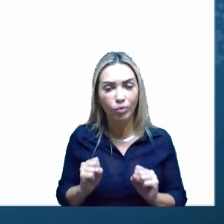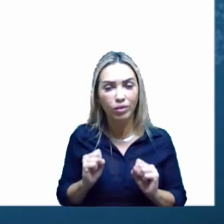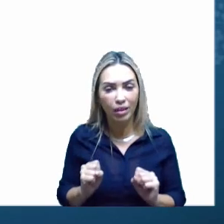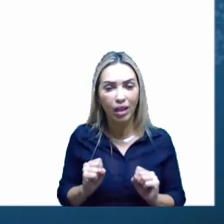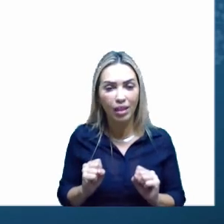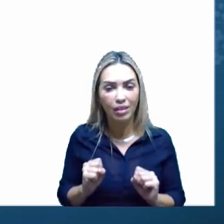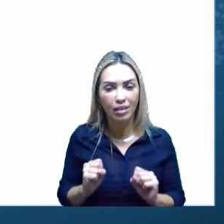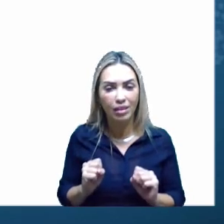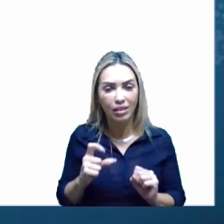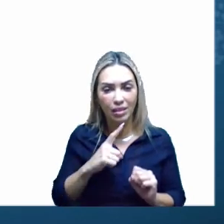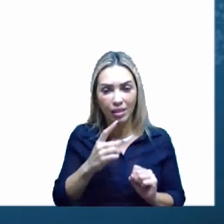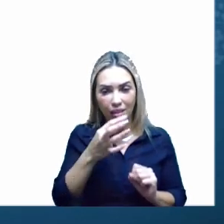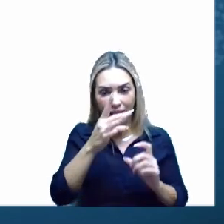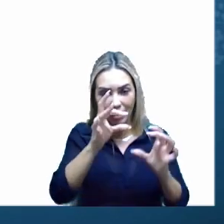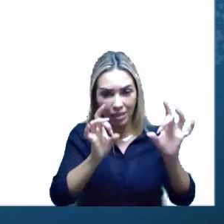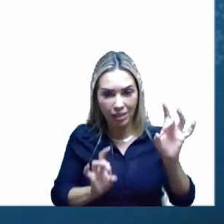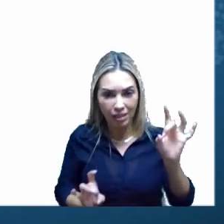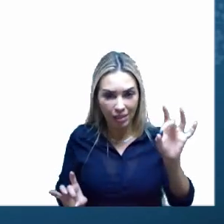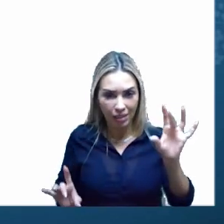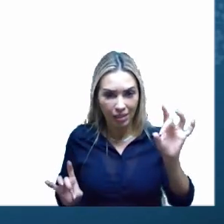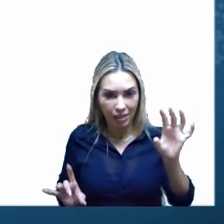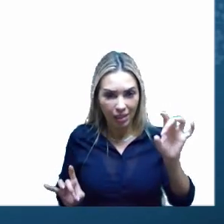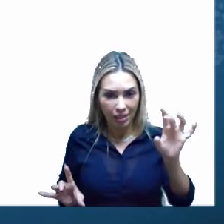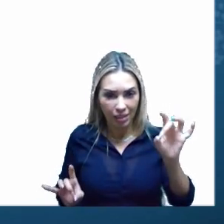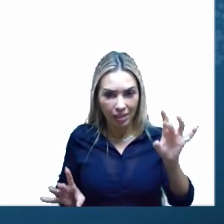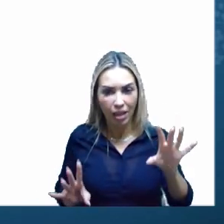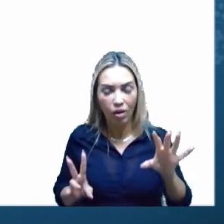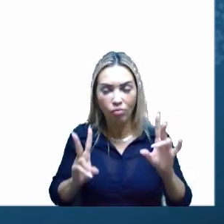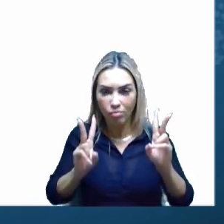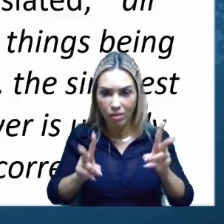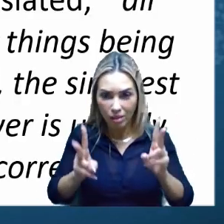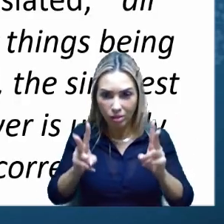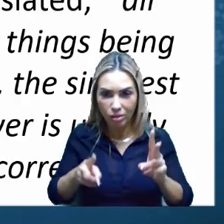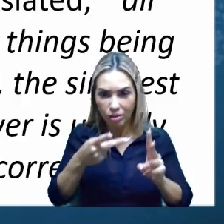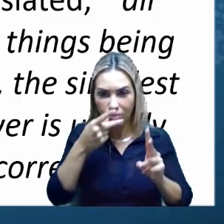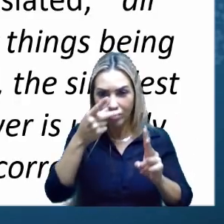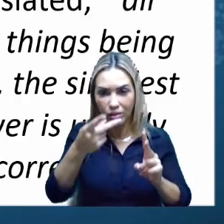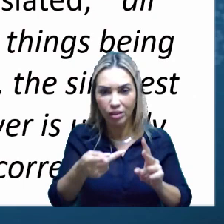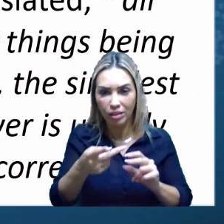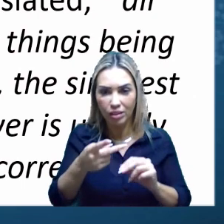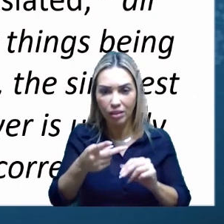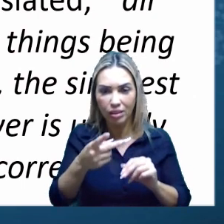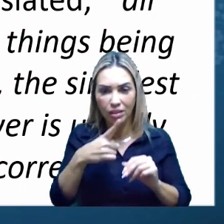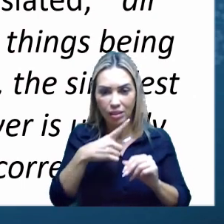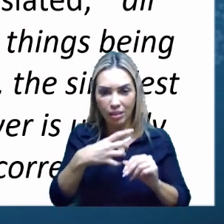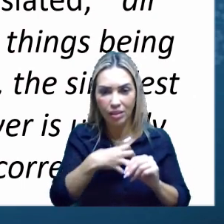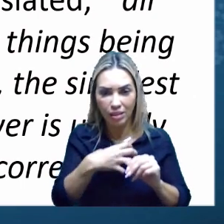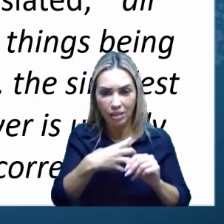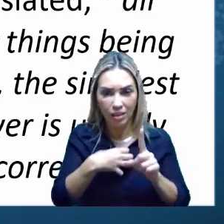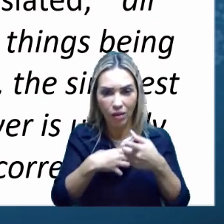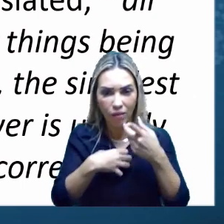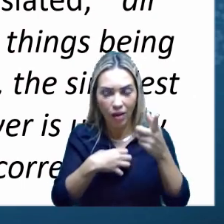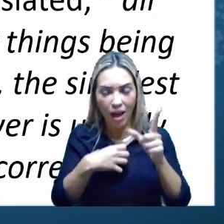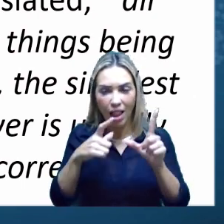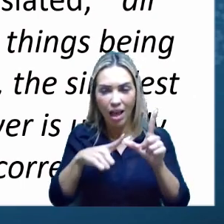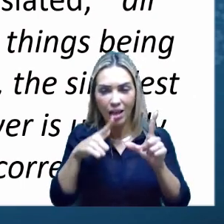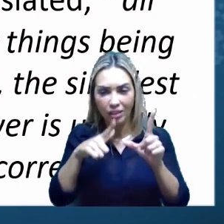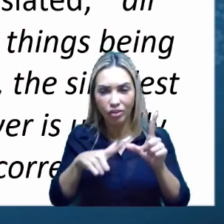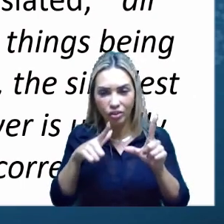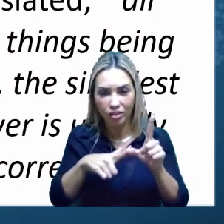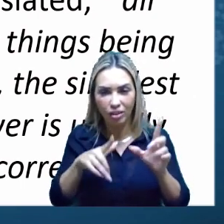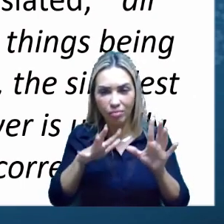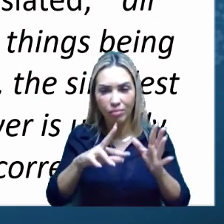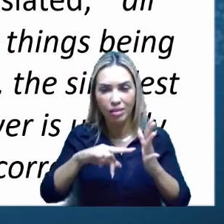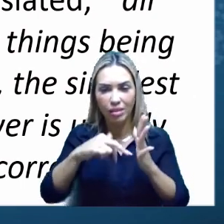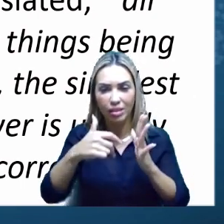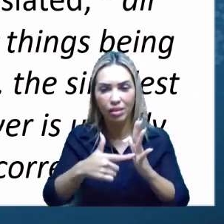fazer uma citação de si mesmo, non sunt nublicanda entitia sine necessitata, eu não falo latim também, mas que